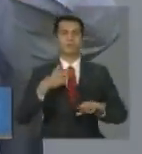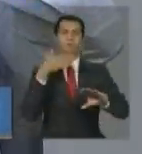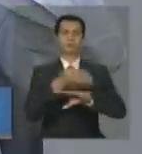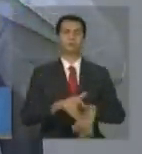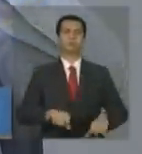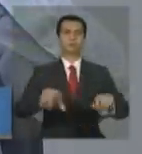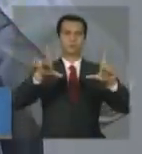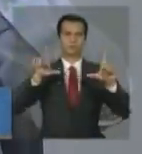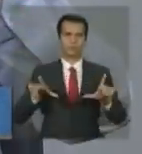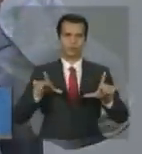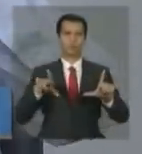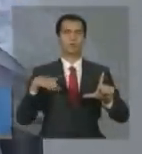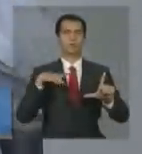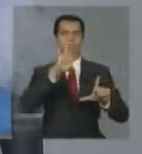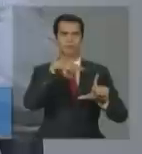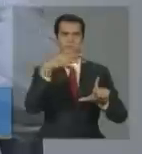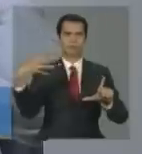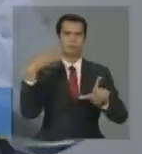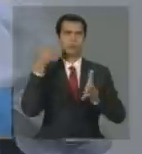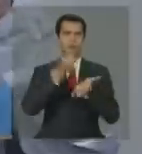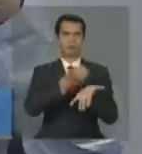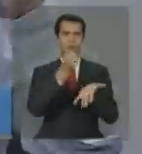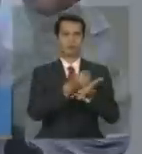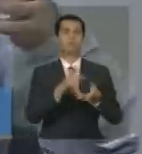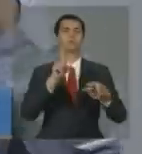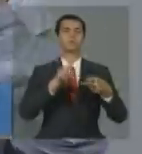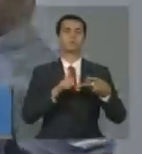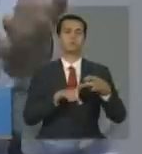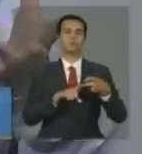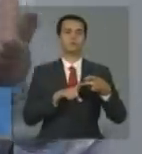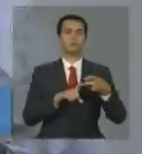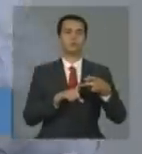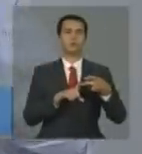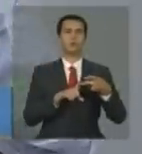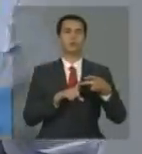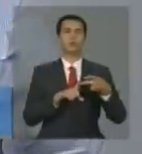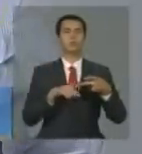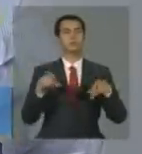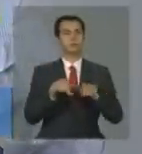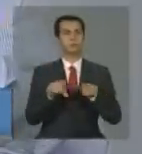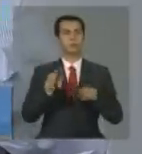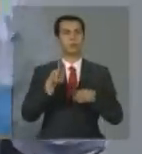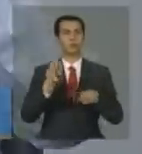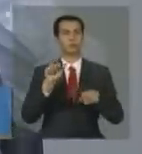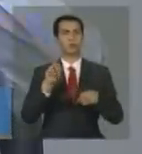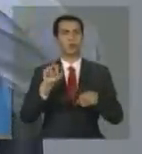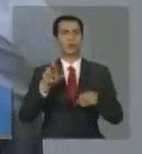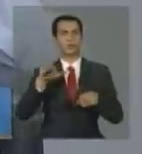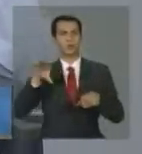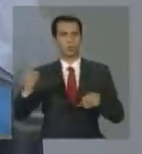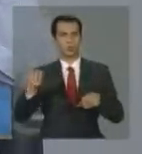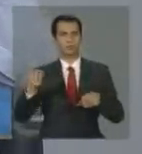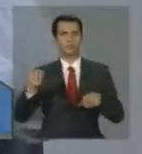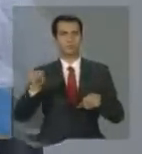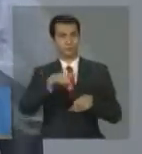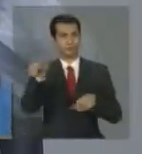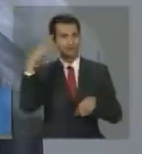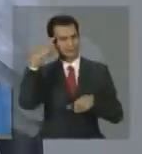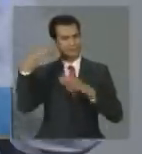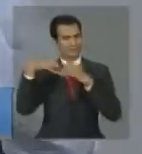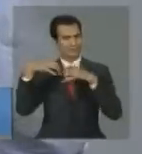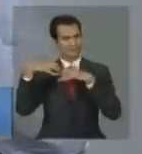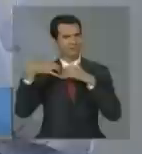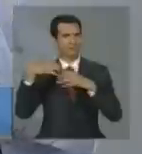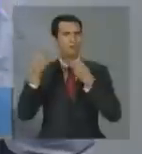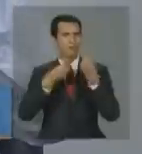no menu, tabela de apoio e usuários. Vamos ter que fazer um exercício de abstração aí para poder visualizar as telas, né? Então, ele vai clicar em usuário, vai